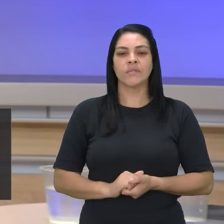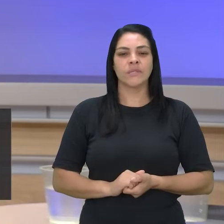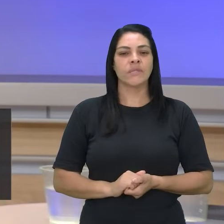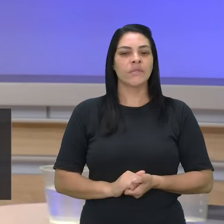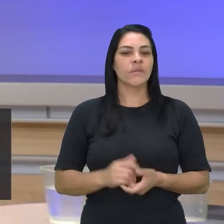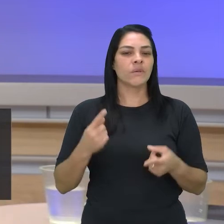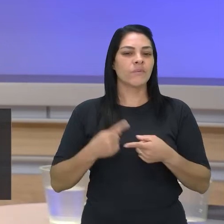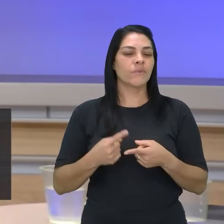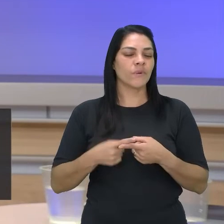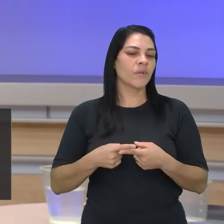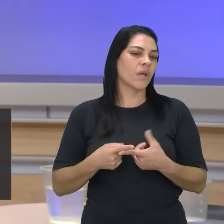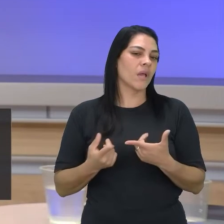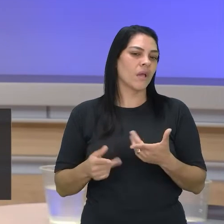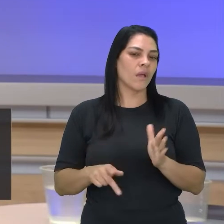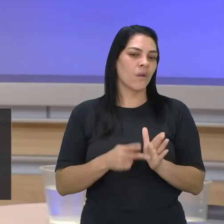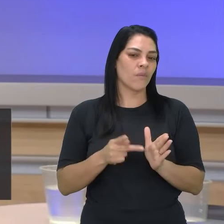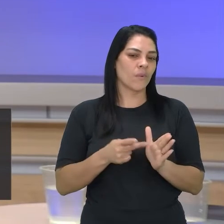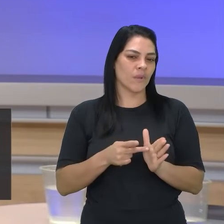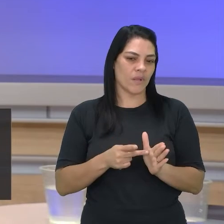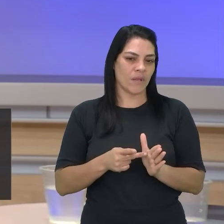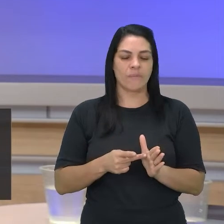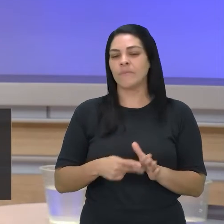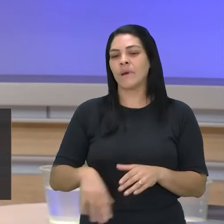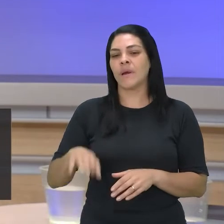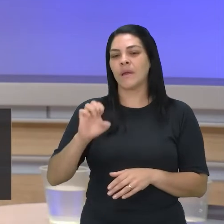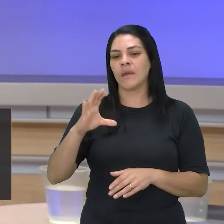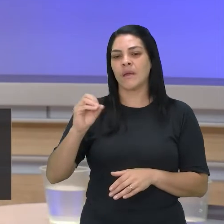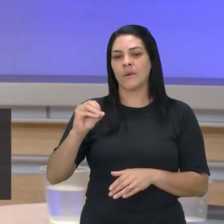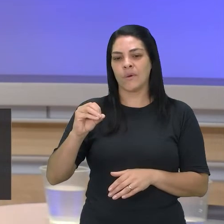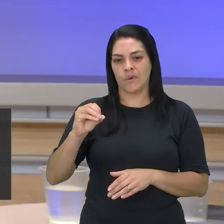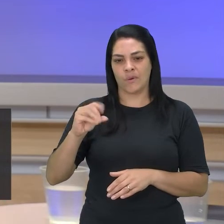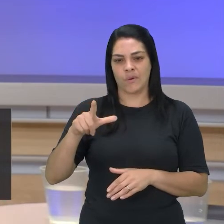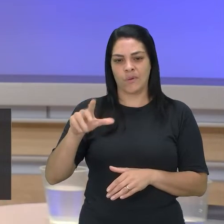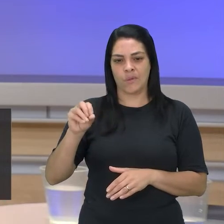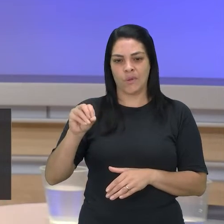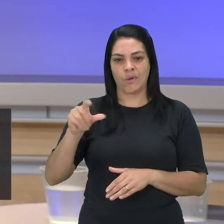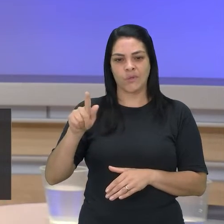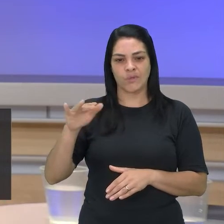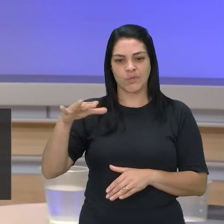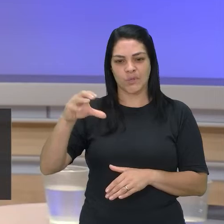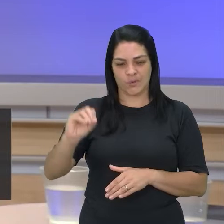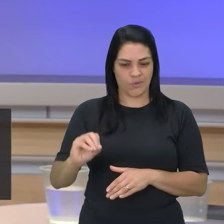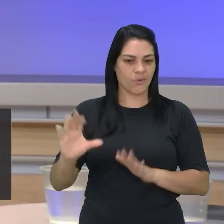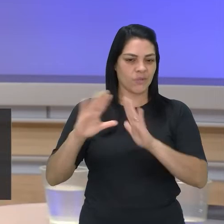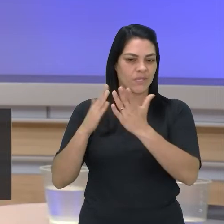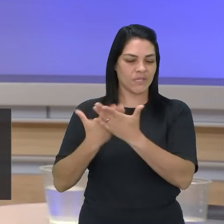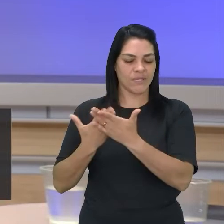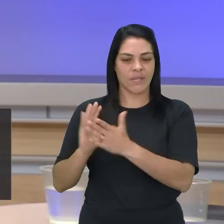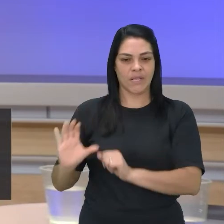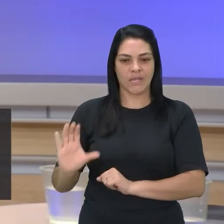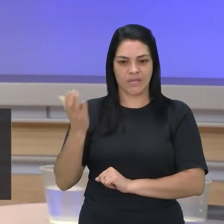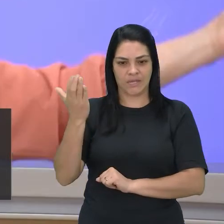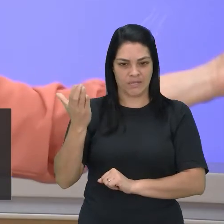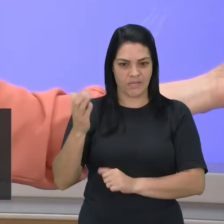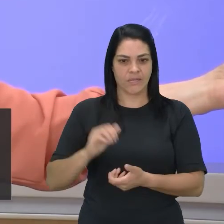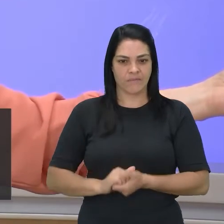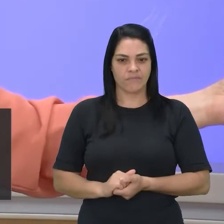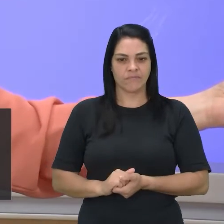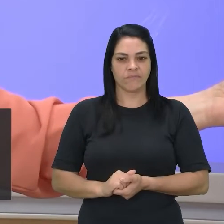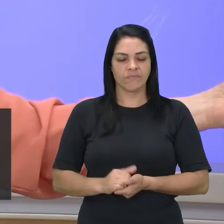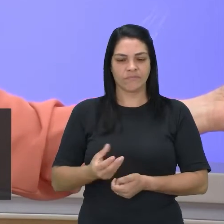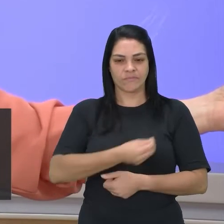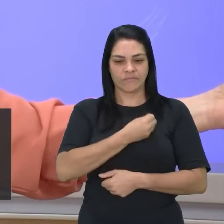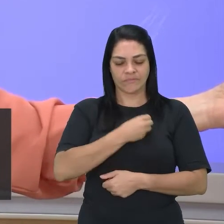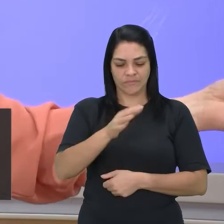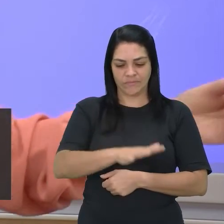restauração ecológica nas escolas, de restauração dos biomas nas escolas aconteça. Que parte da escola e vá expandindo até